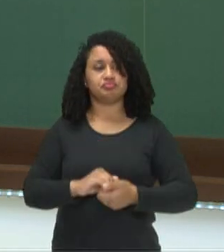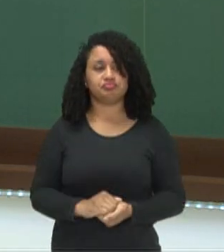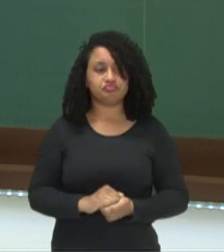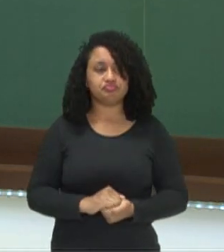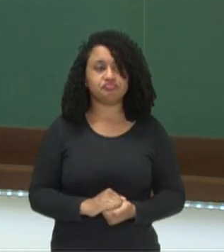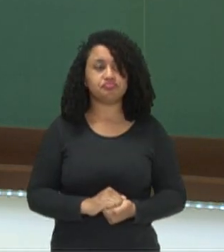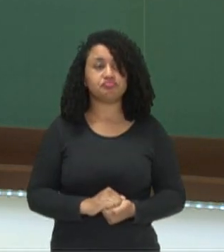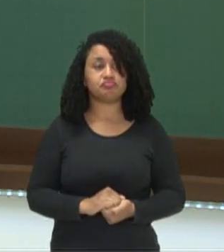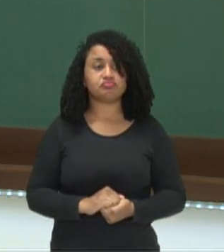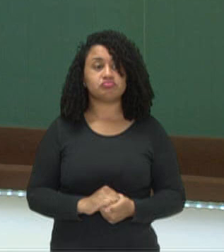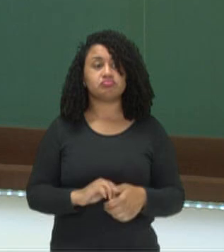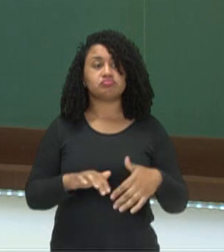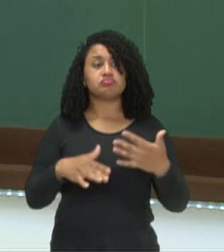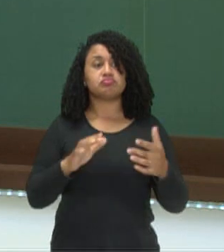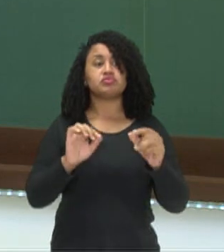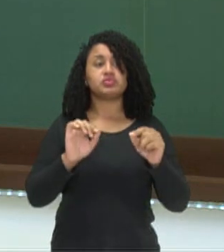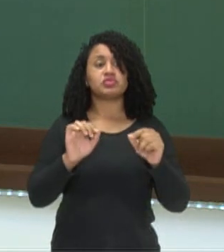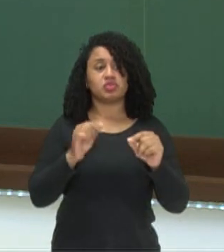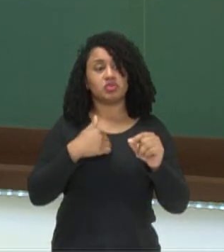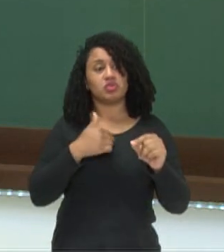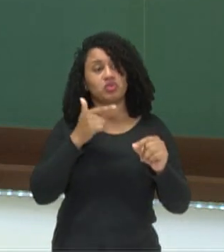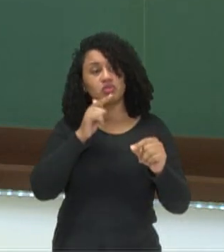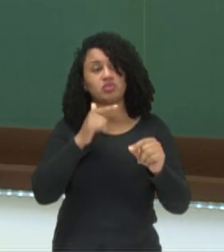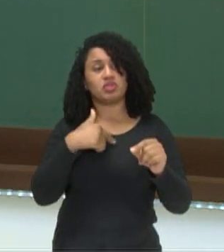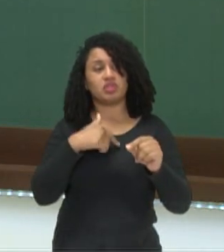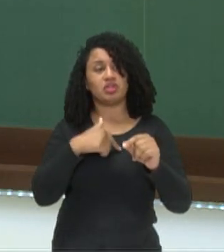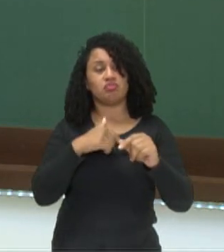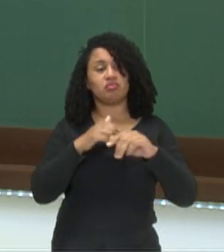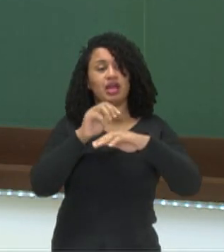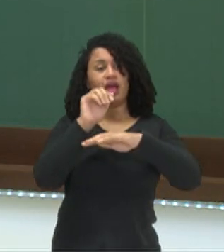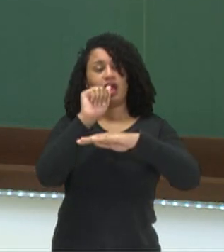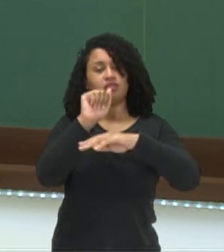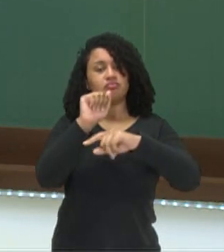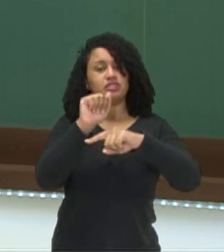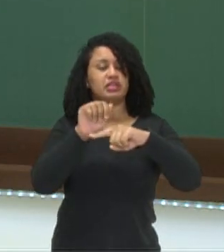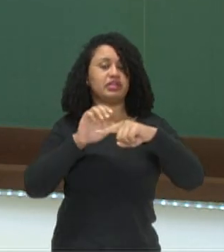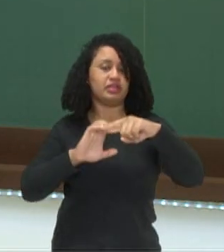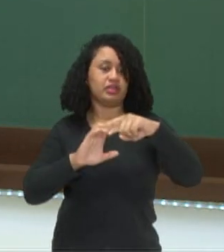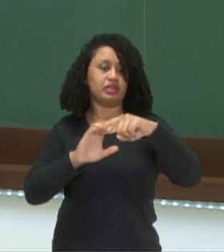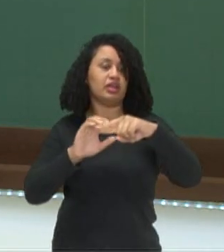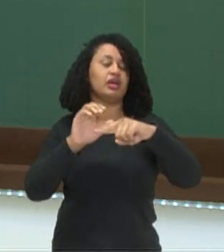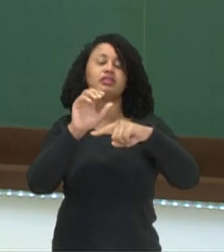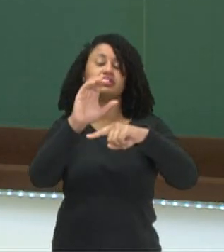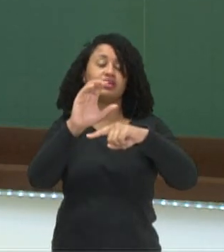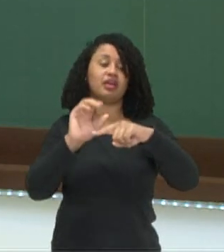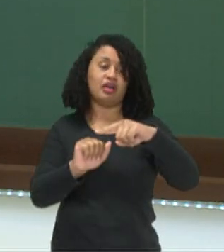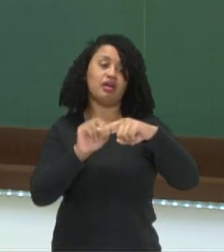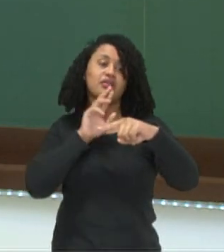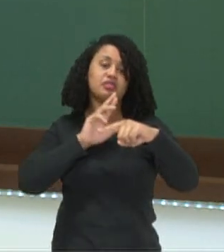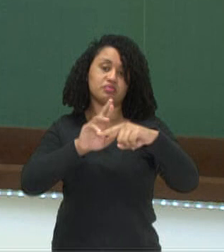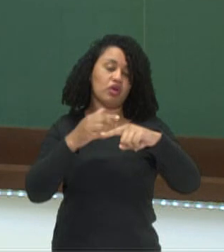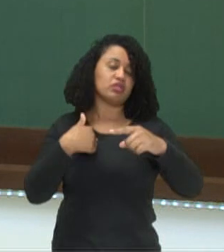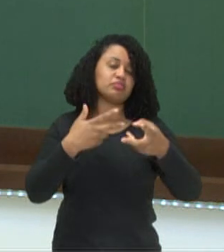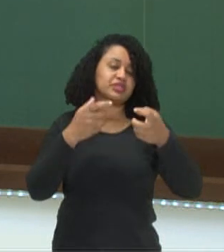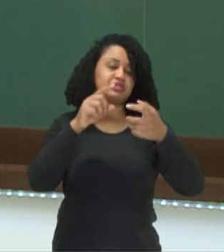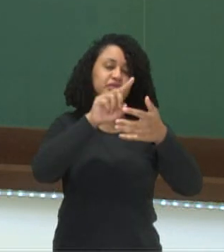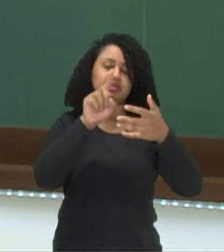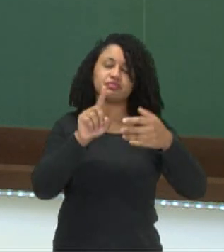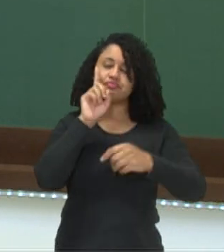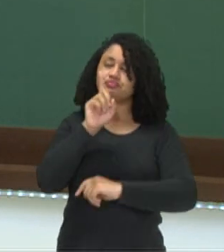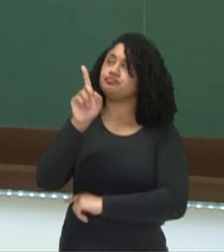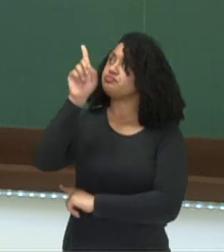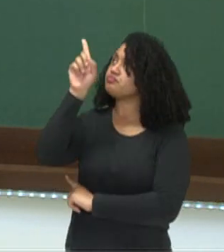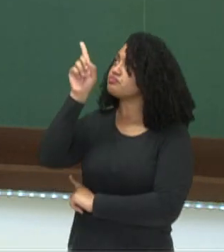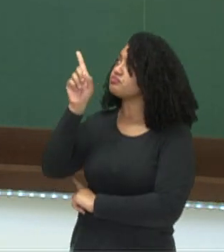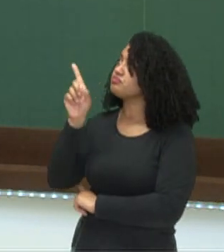com menos, sobrou 4ac no numerador, sobre 4 ao quadrado no denominador. Simplificando